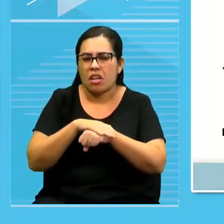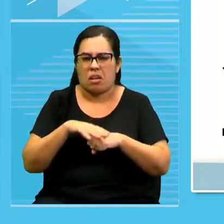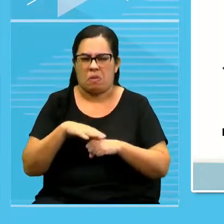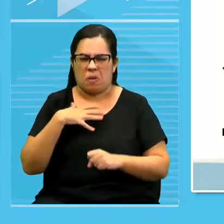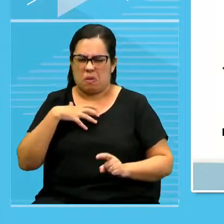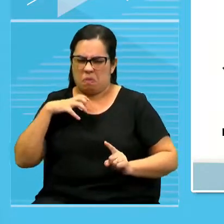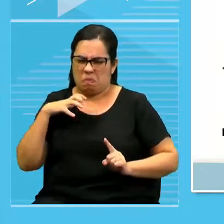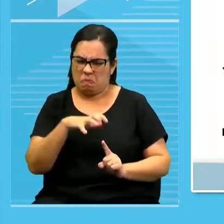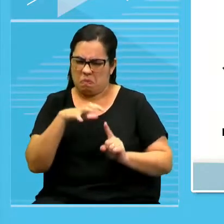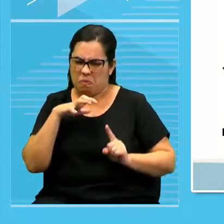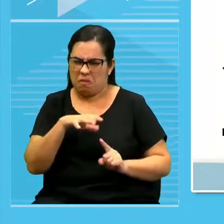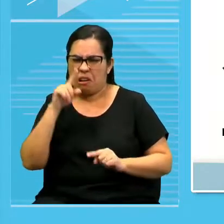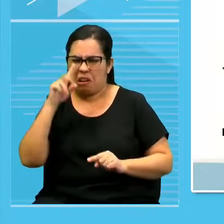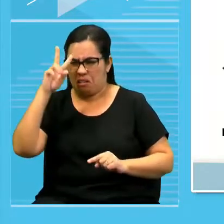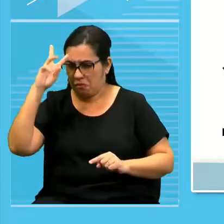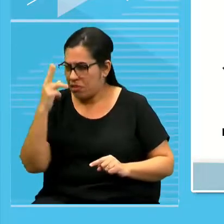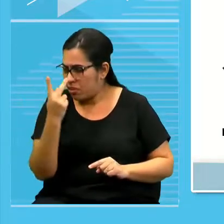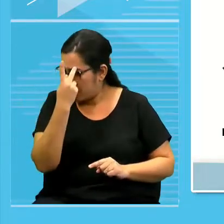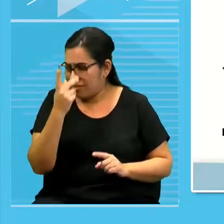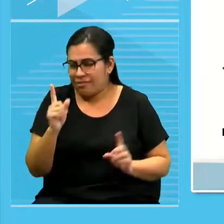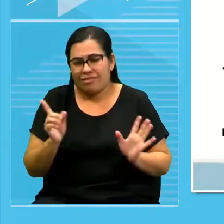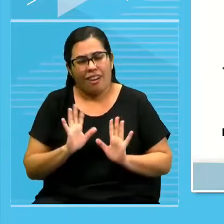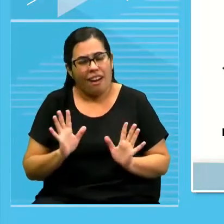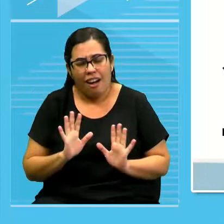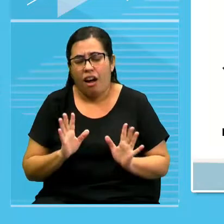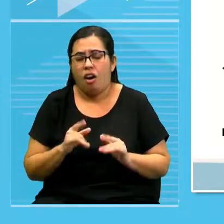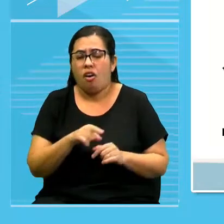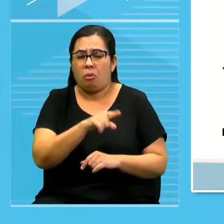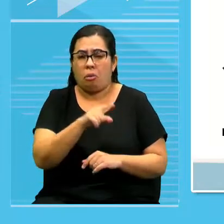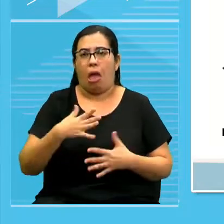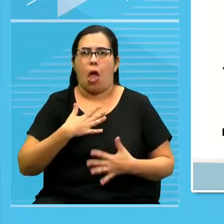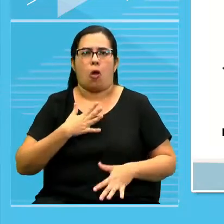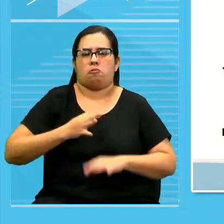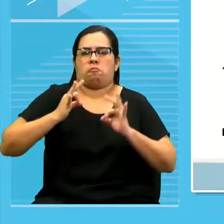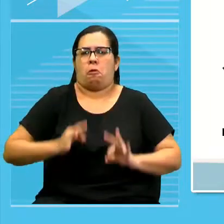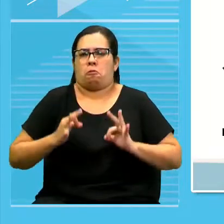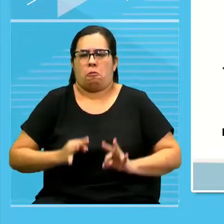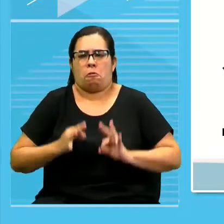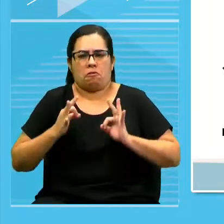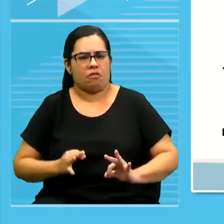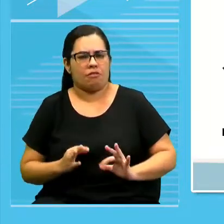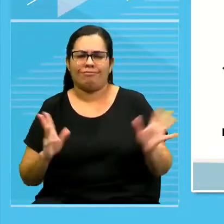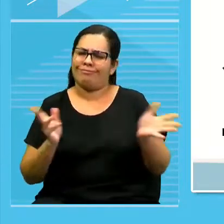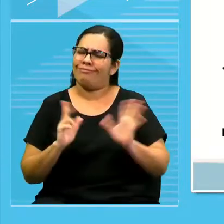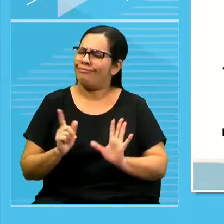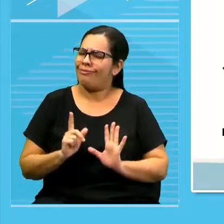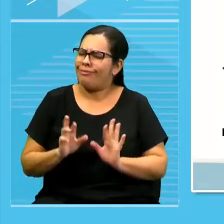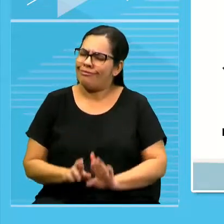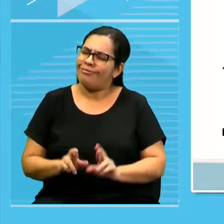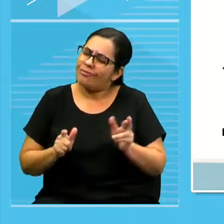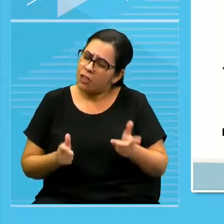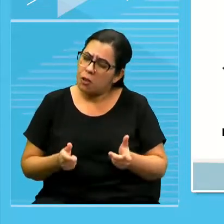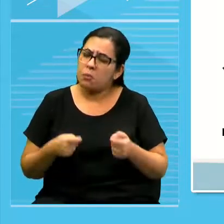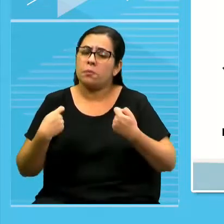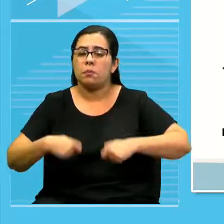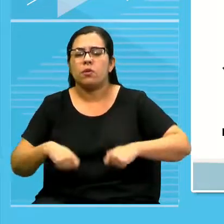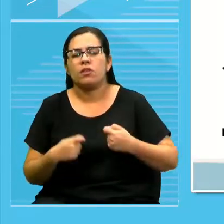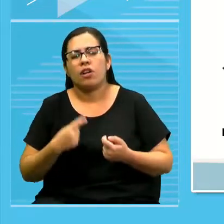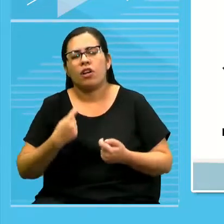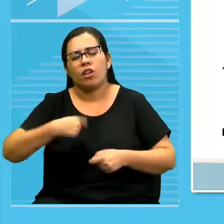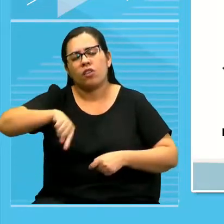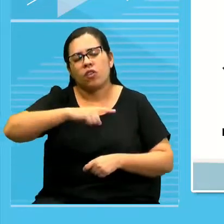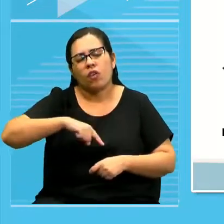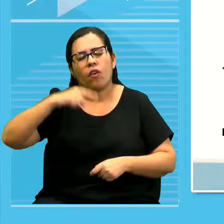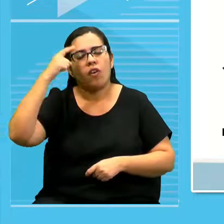convencê-lo o tempo inteiro de que você é a pessoa que está coberta de razão né então vamos é realmente que a